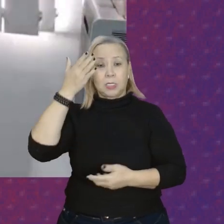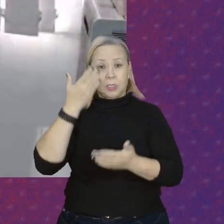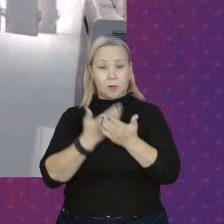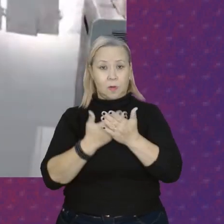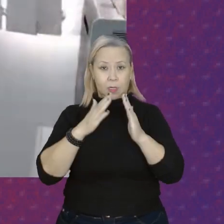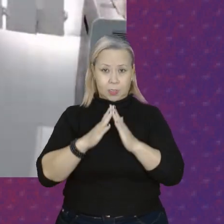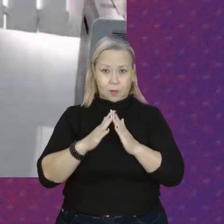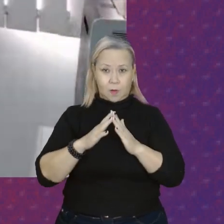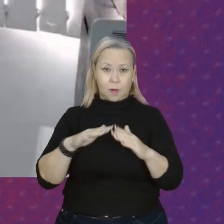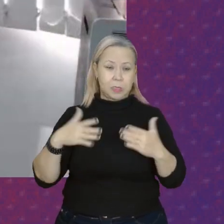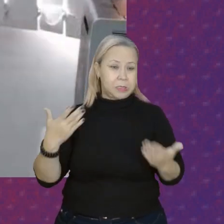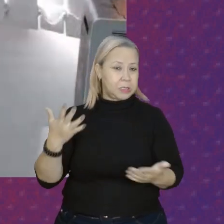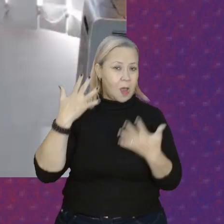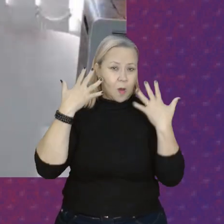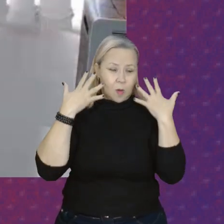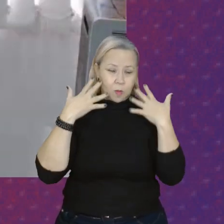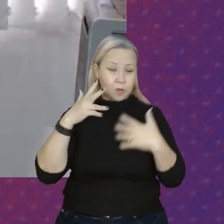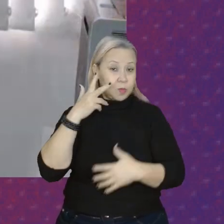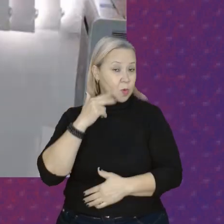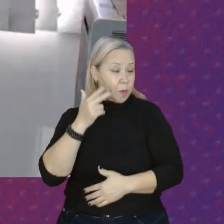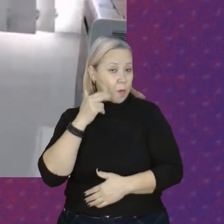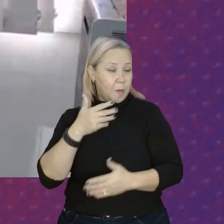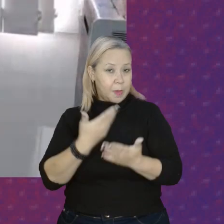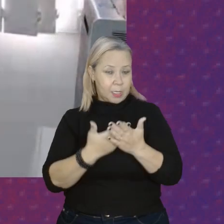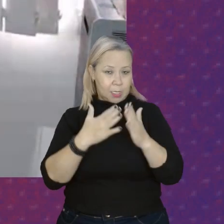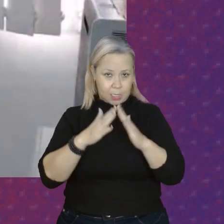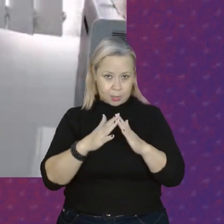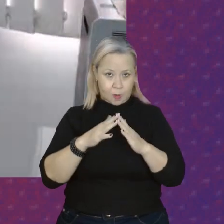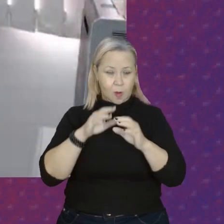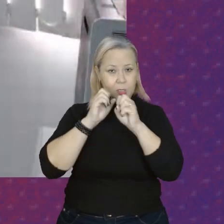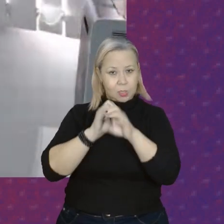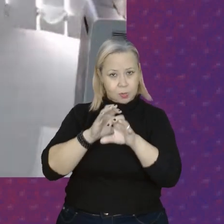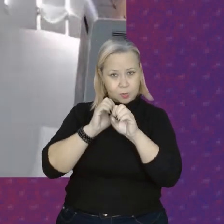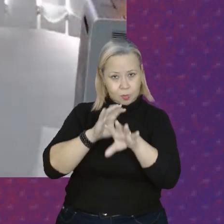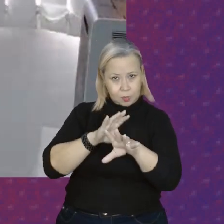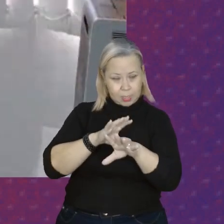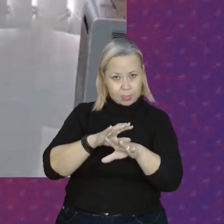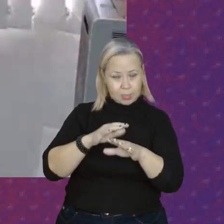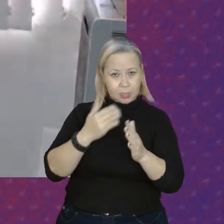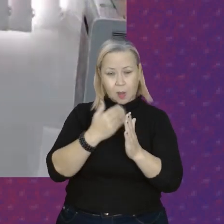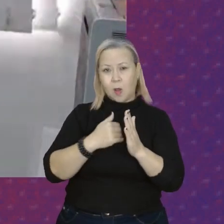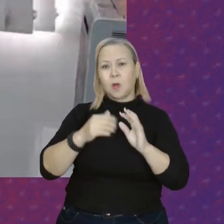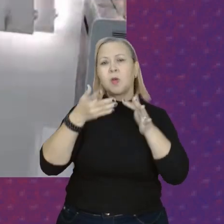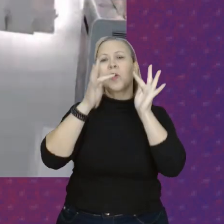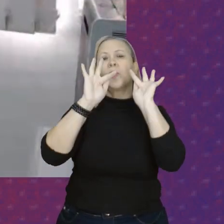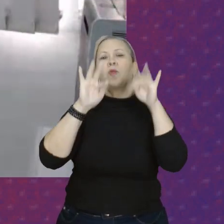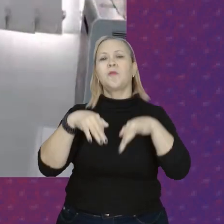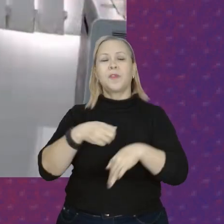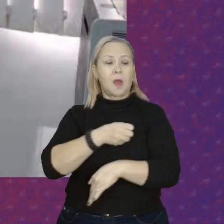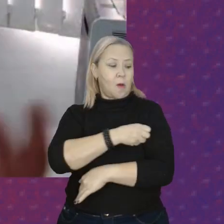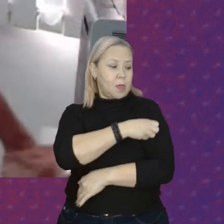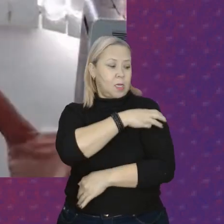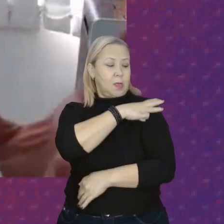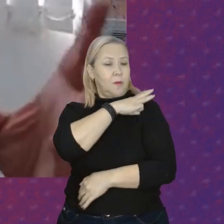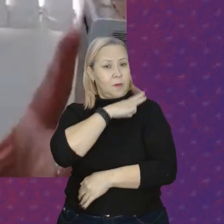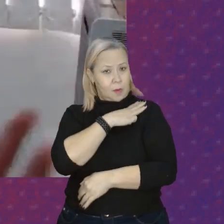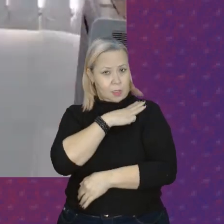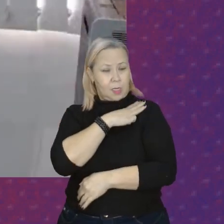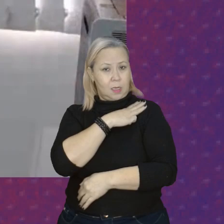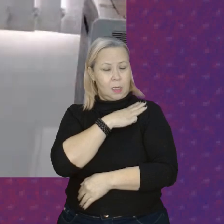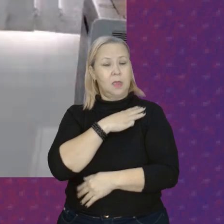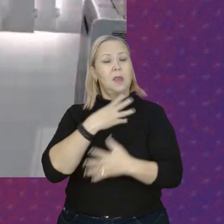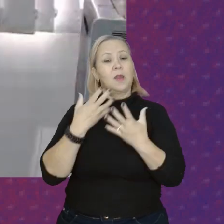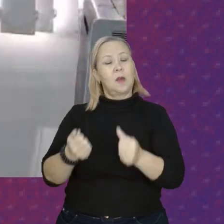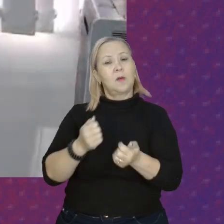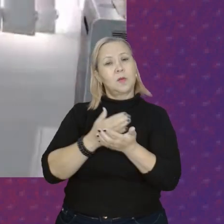Então, normalmente, nas escolas de educação, de anos finais do ensino fundamental e do ensino médio, nós vamos